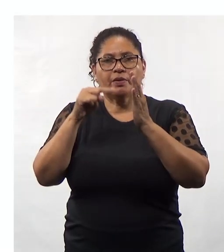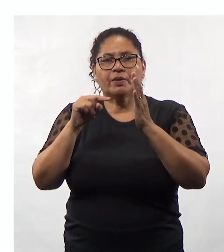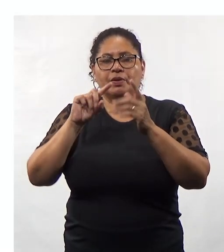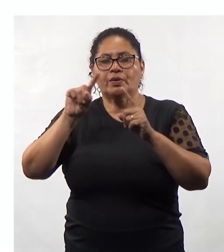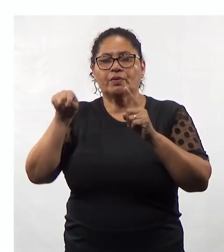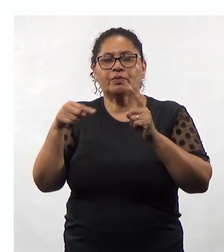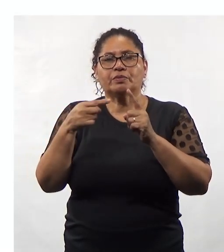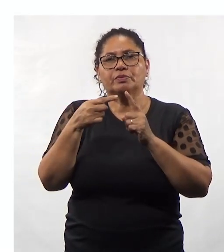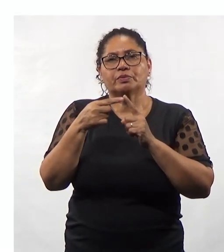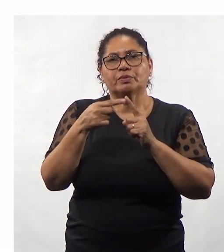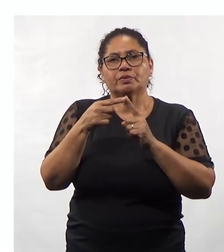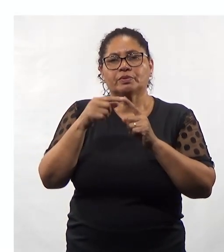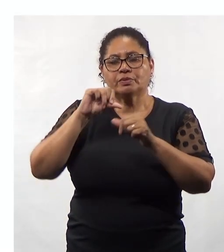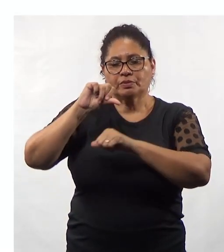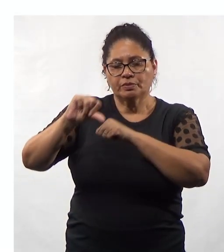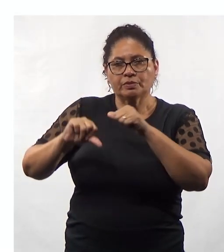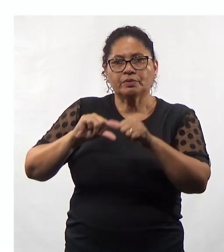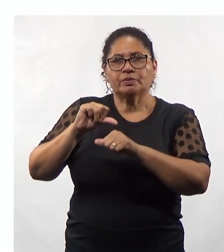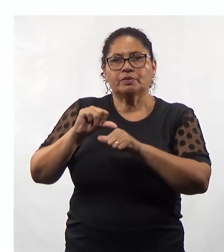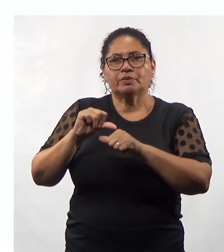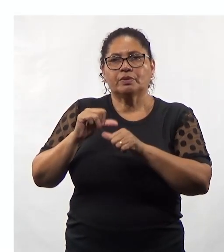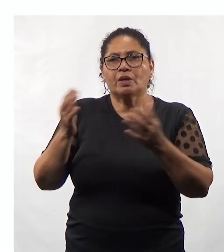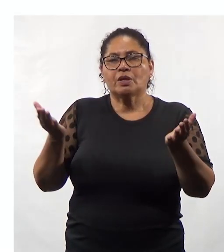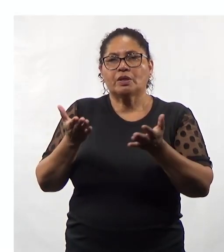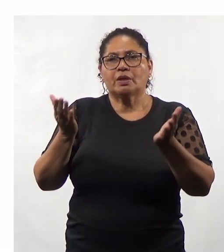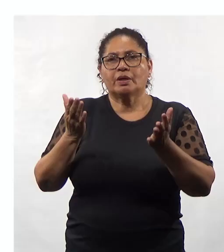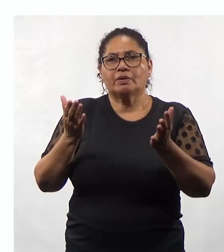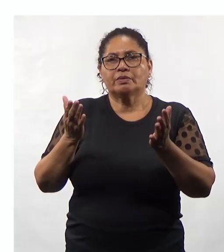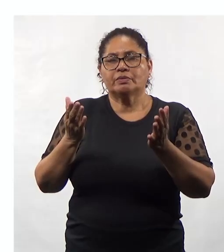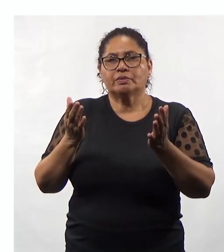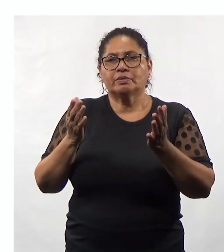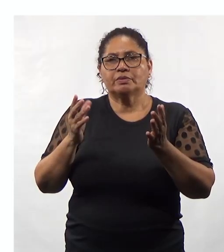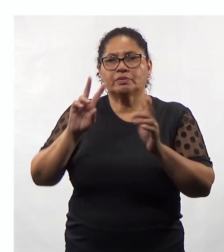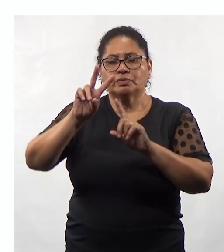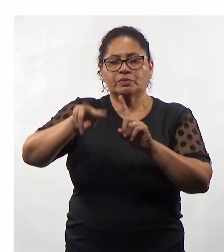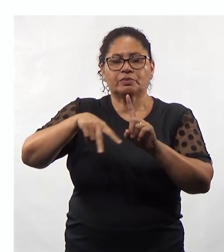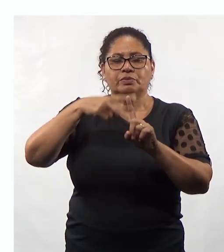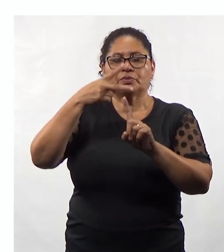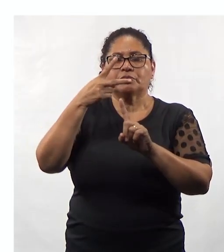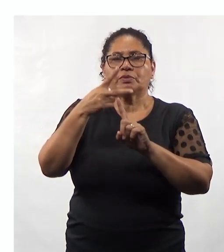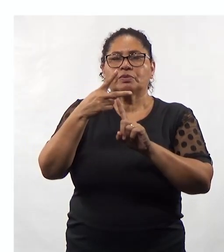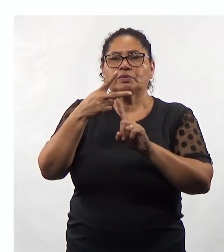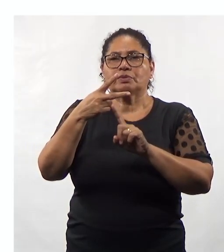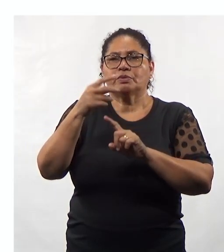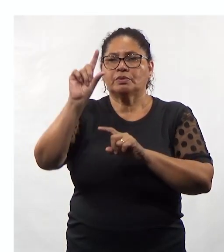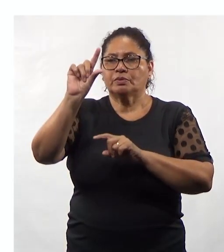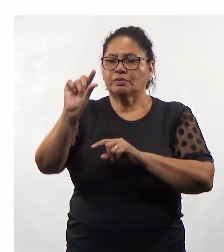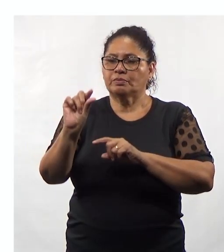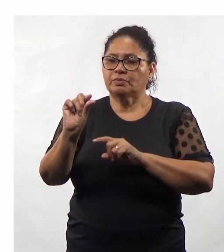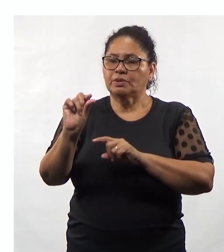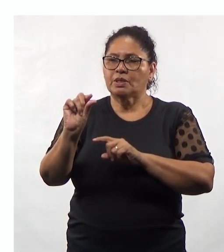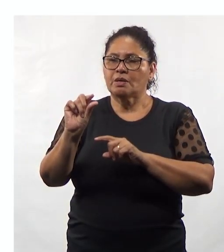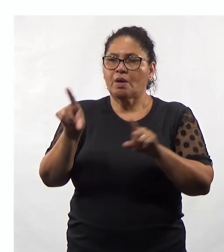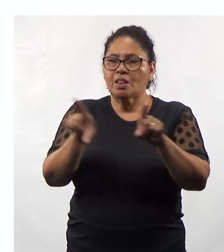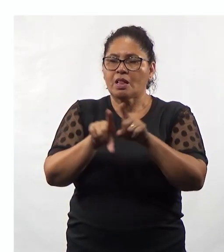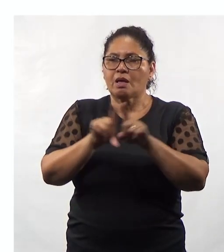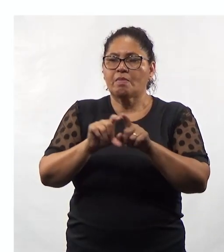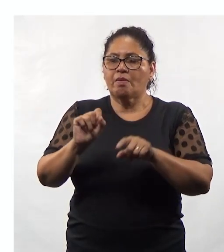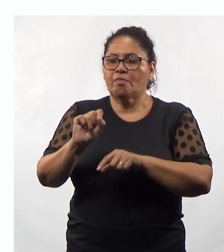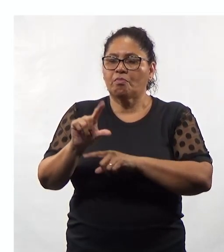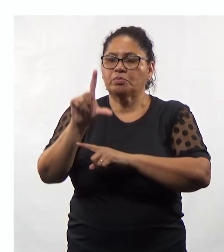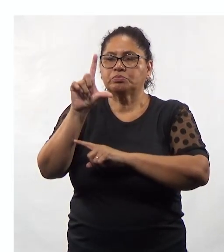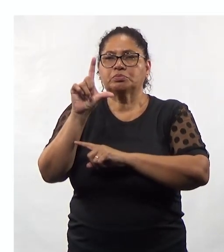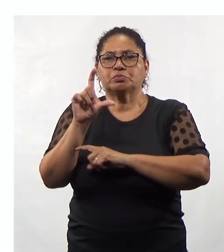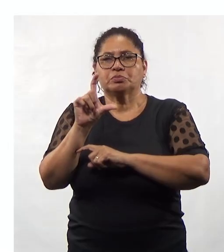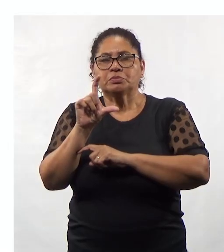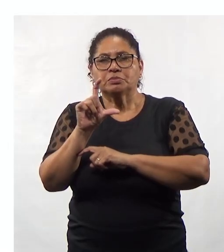descrição, objetivo, avaliação, e agora a gente acrescenta nota mínima, nota máxima. Então,